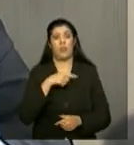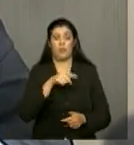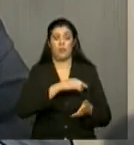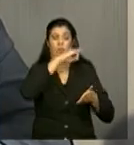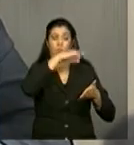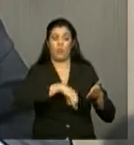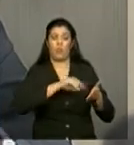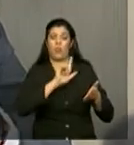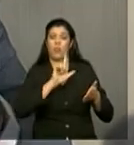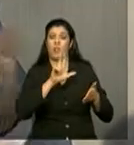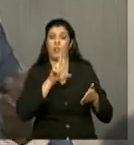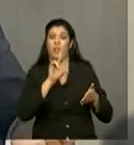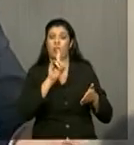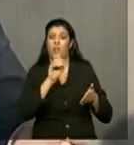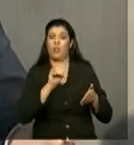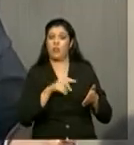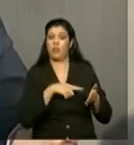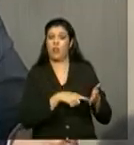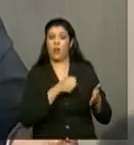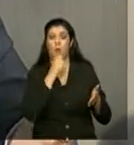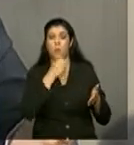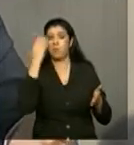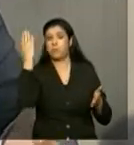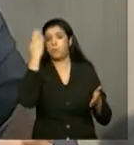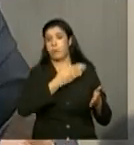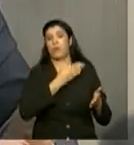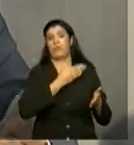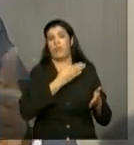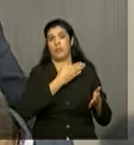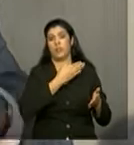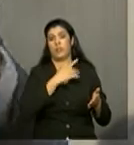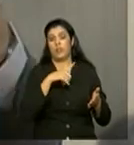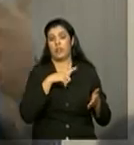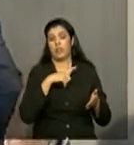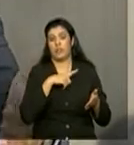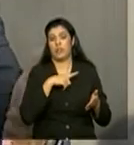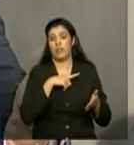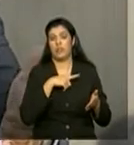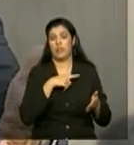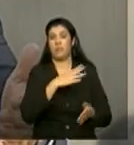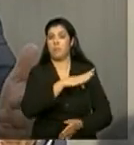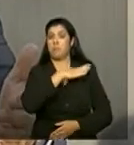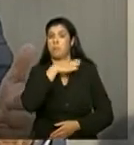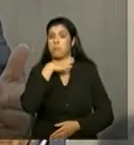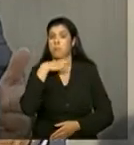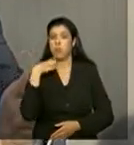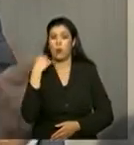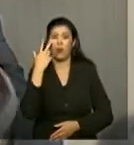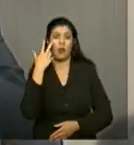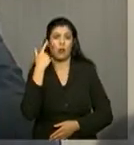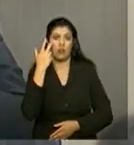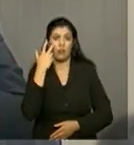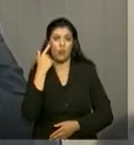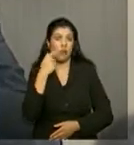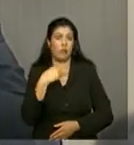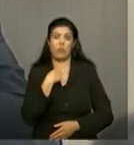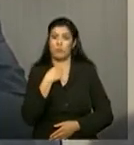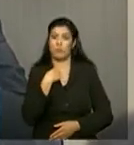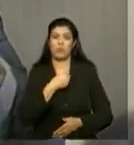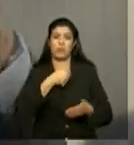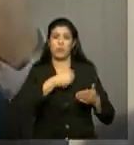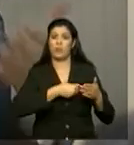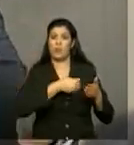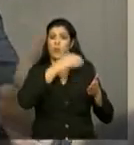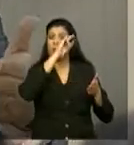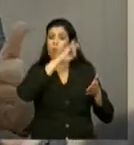que que não que não prova que ele é faleceu de causas naturais e nem se pode provar